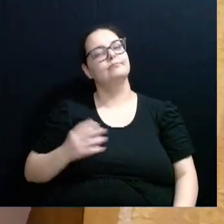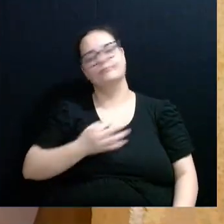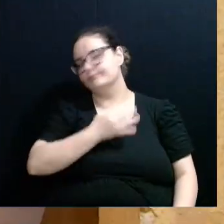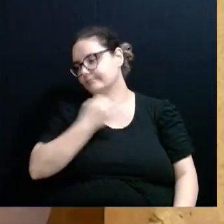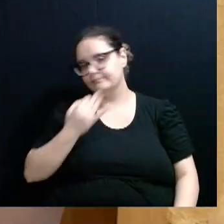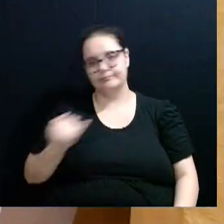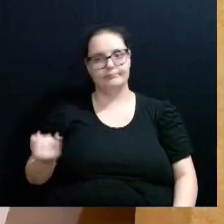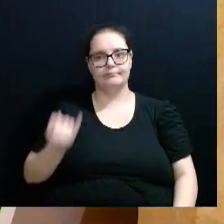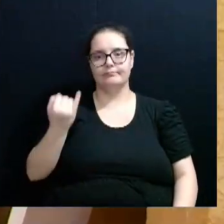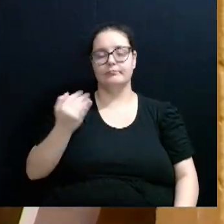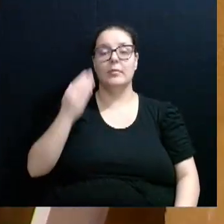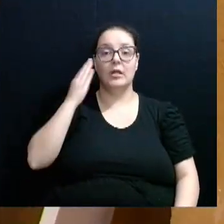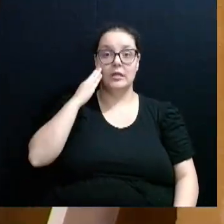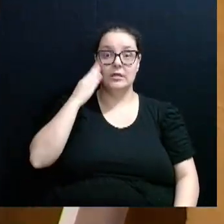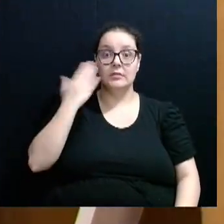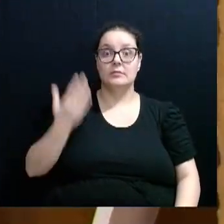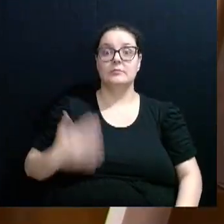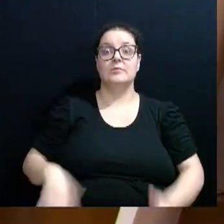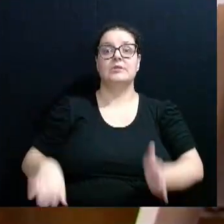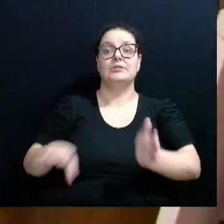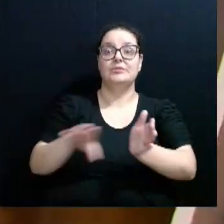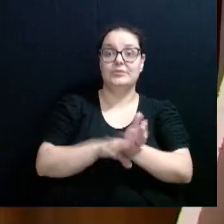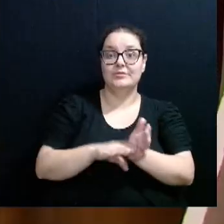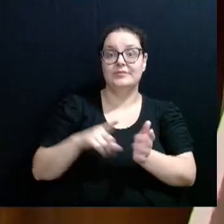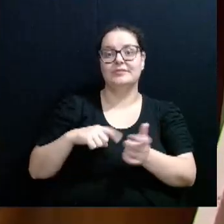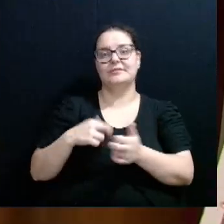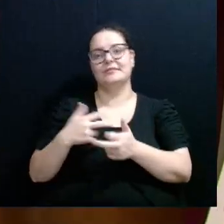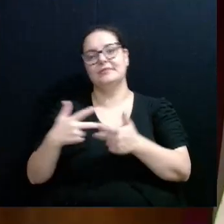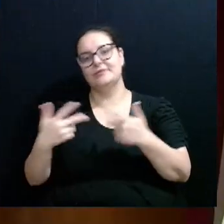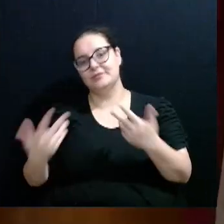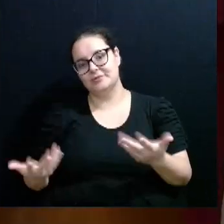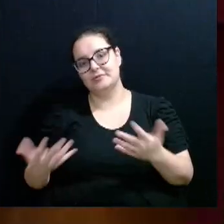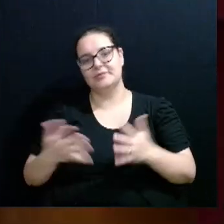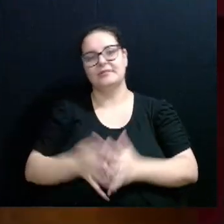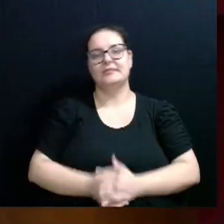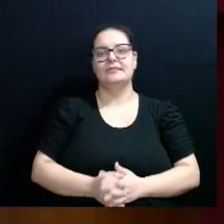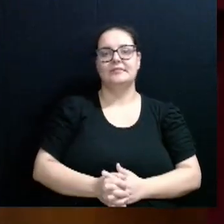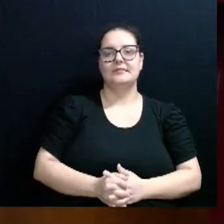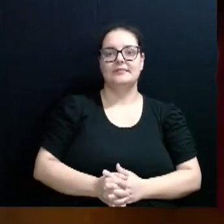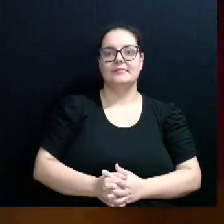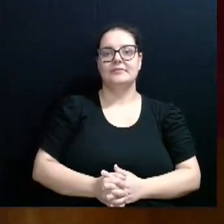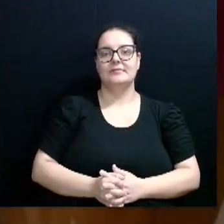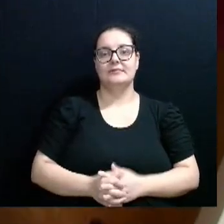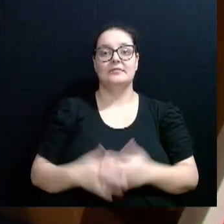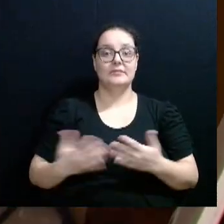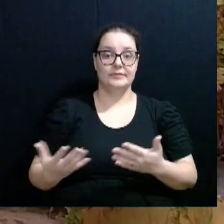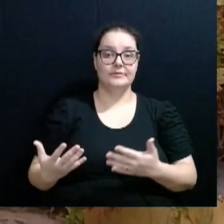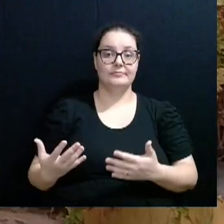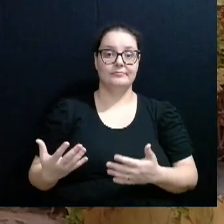que você vai chegar, vai ter essas coisas, e foi tirado isso da gente por muito tempo.